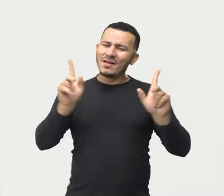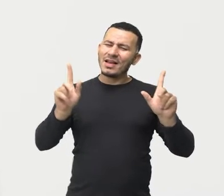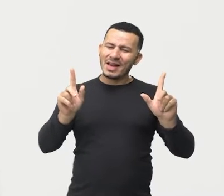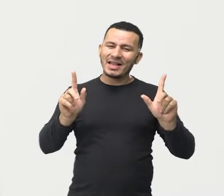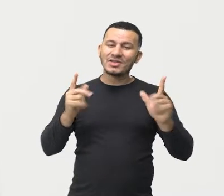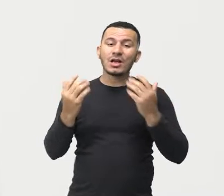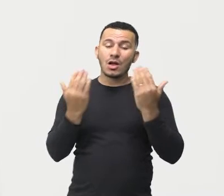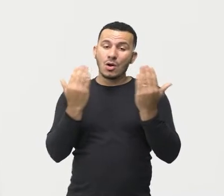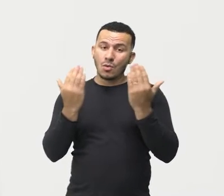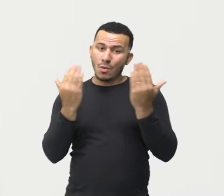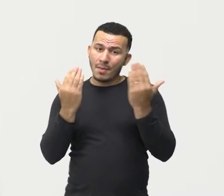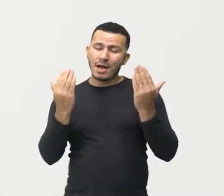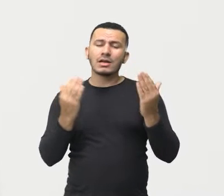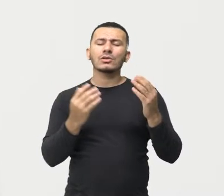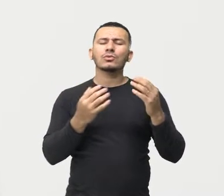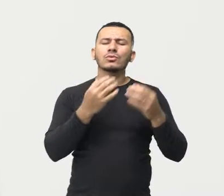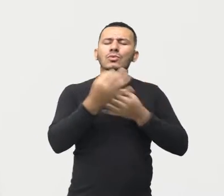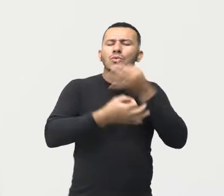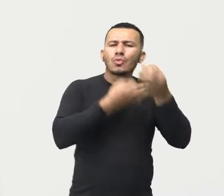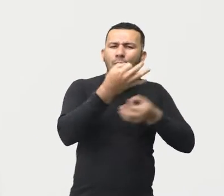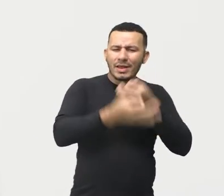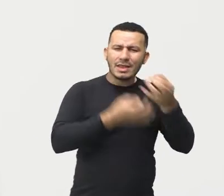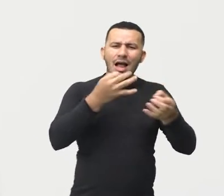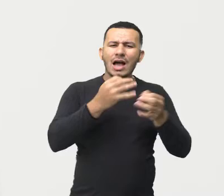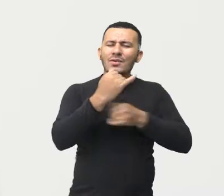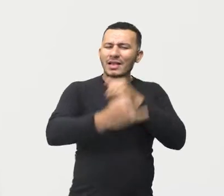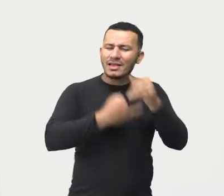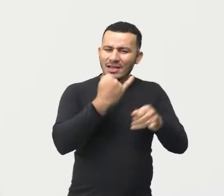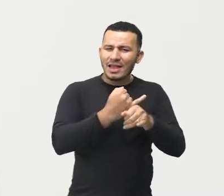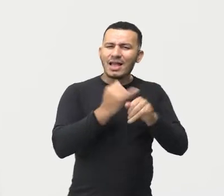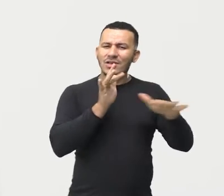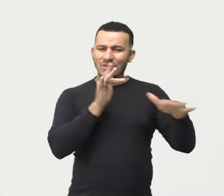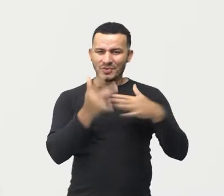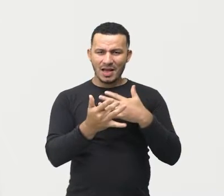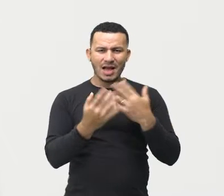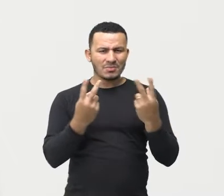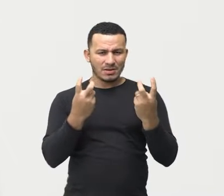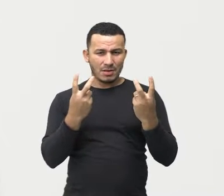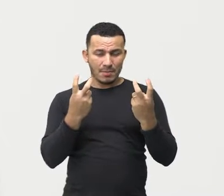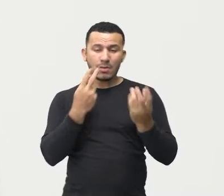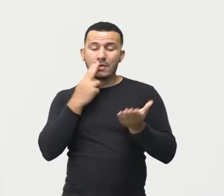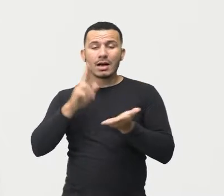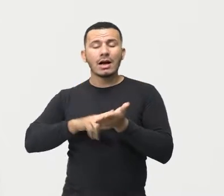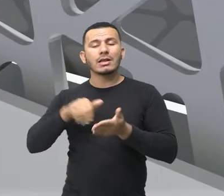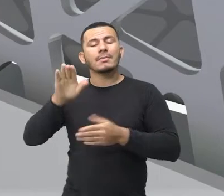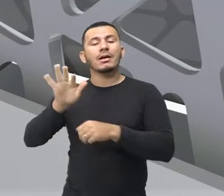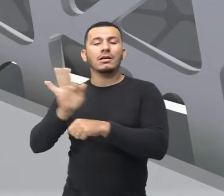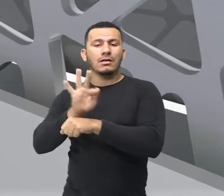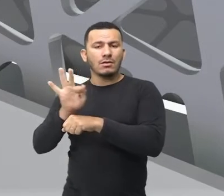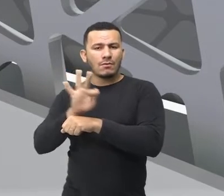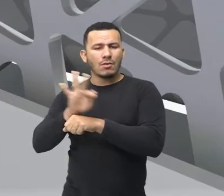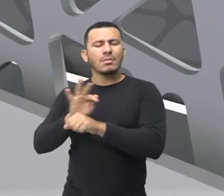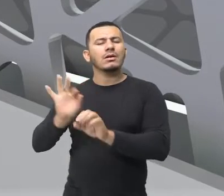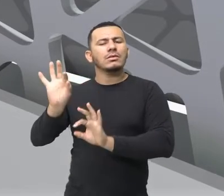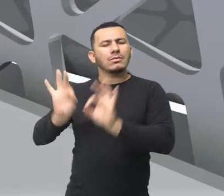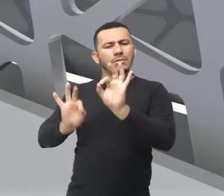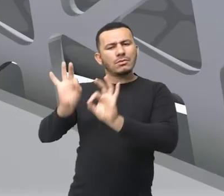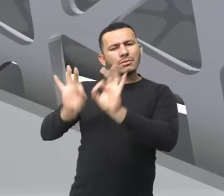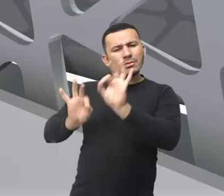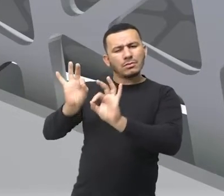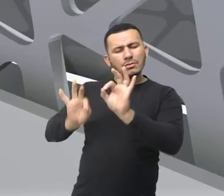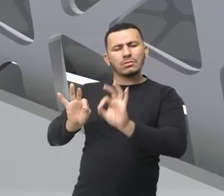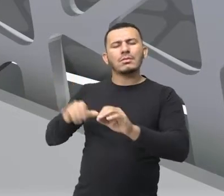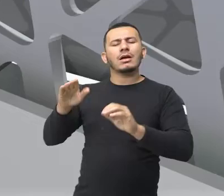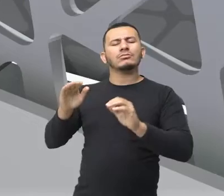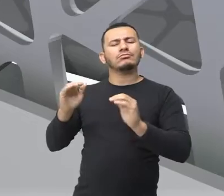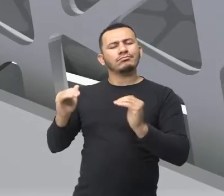diferente das cartas, ou melhor, dos comentários virtuais que a gente acabou de ler? É um texto mais formal, que busca um